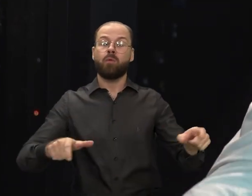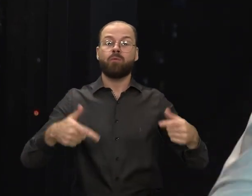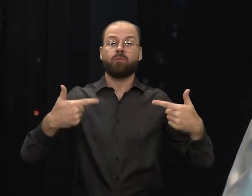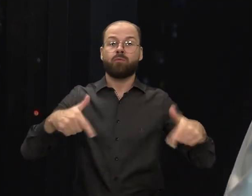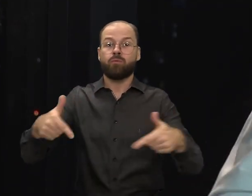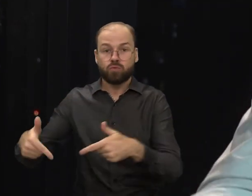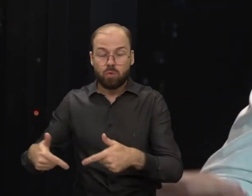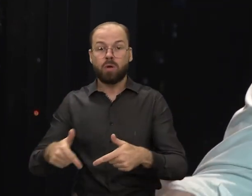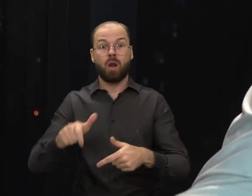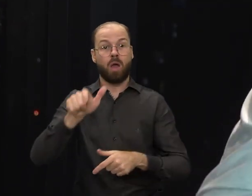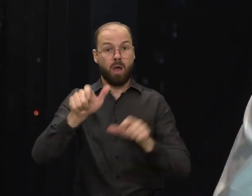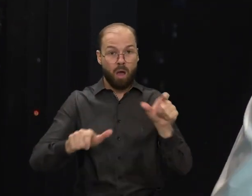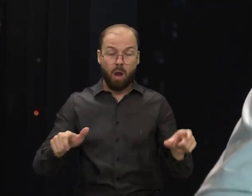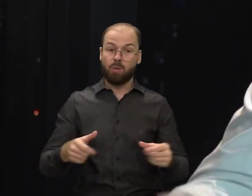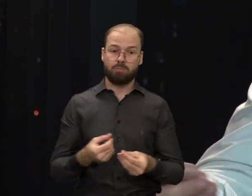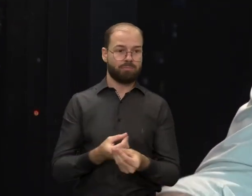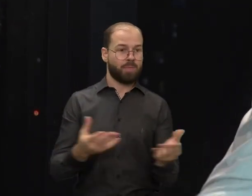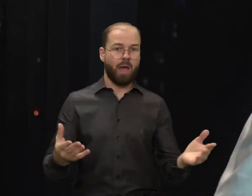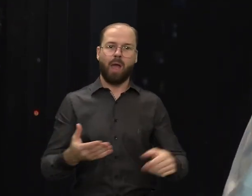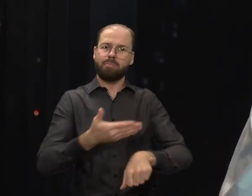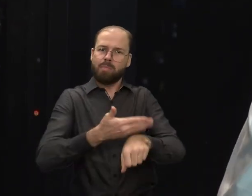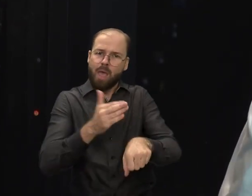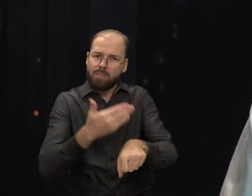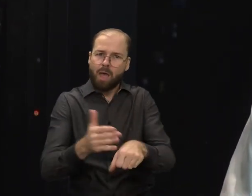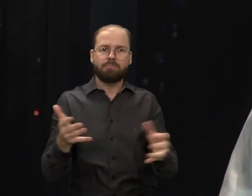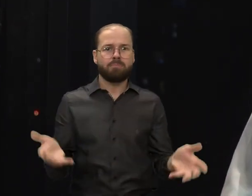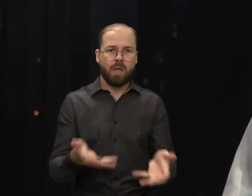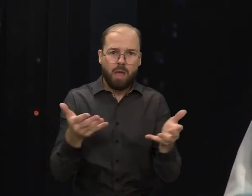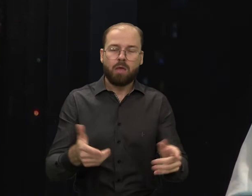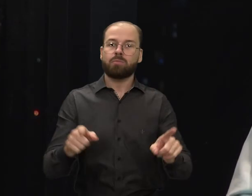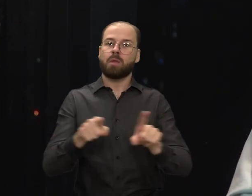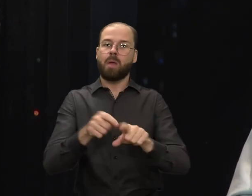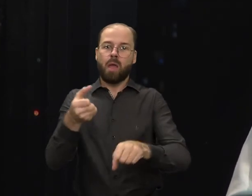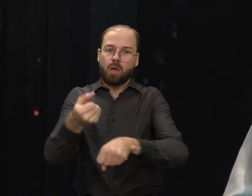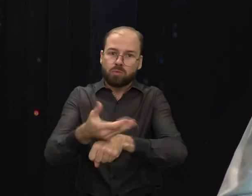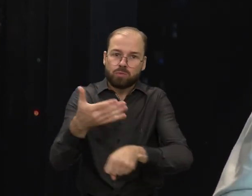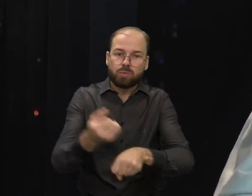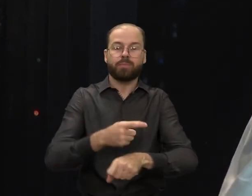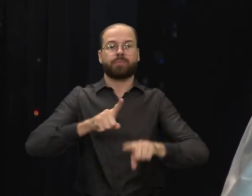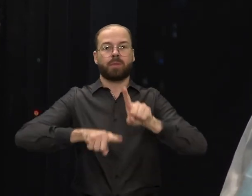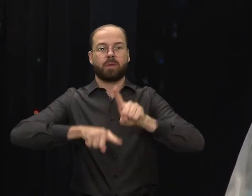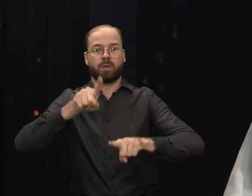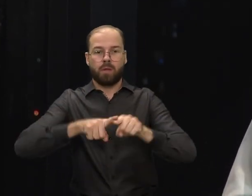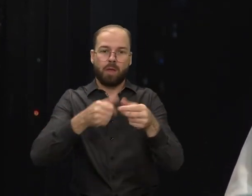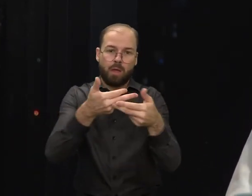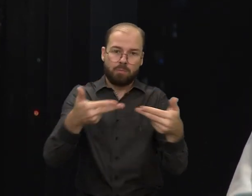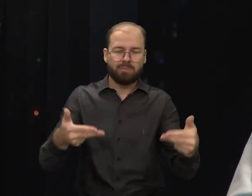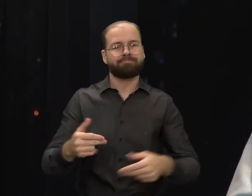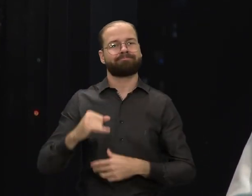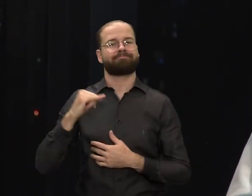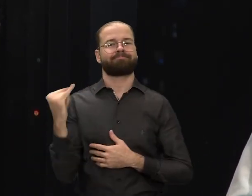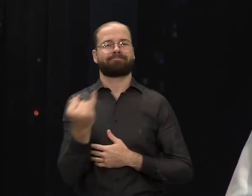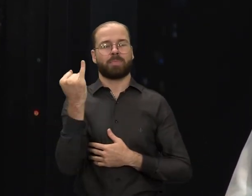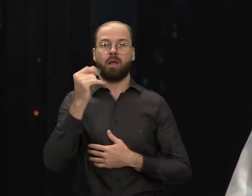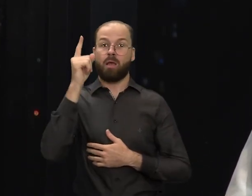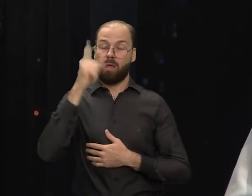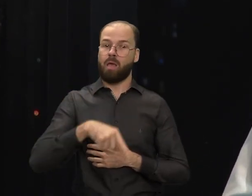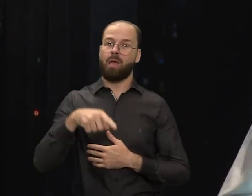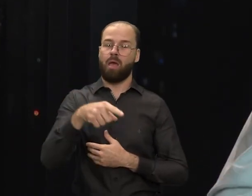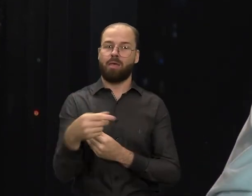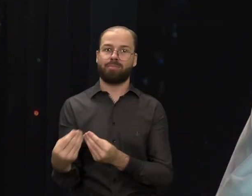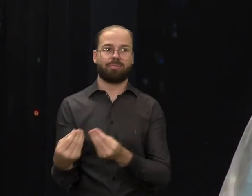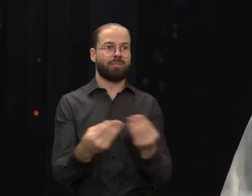com equipamentos, com treinamento, com atualização, ela é importantíssima. É isso que vai fazer o Estado funcionar, né?